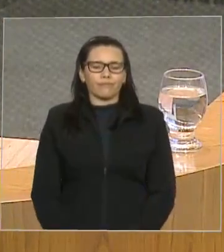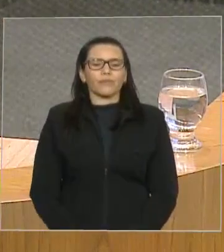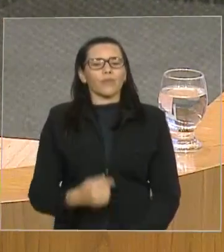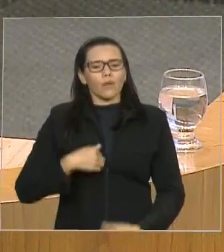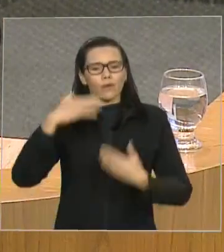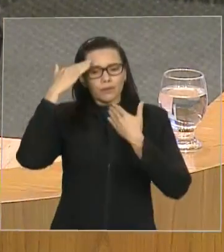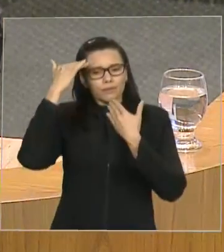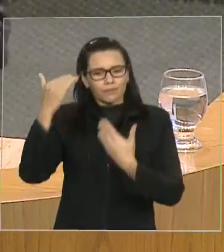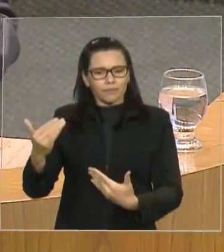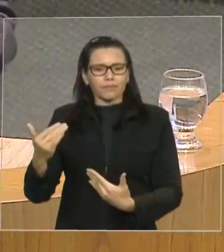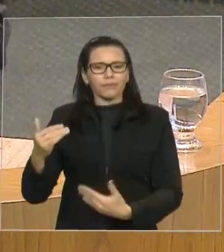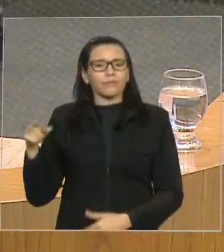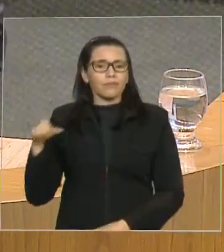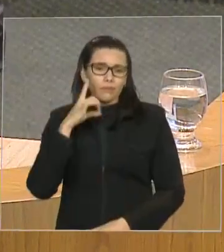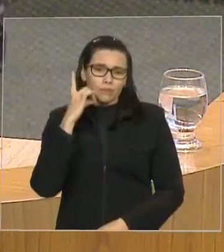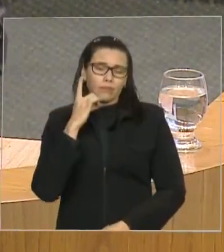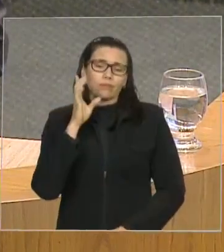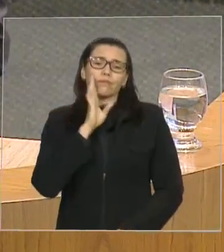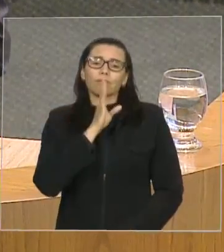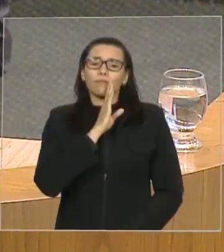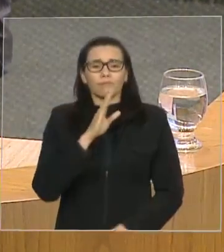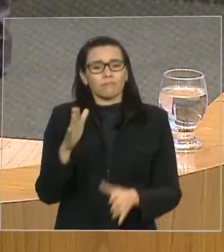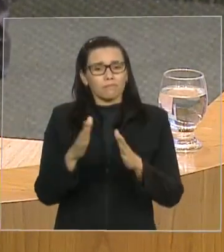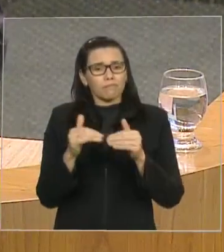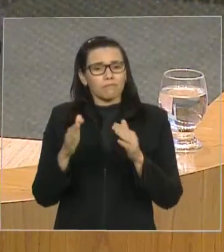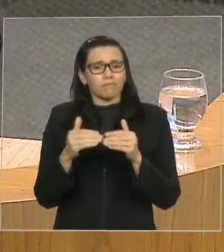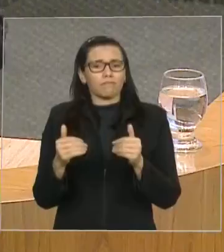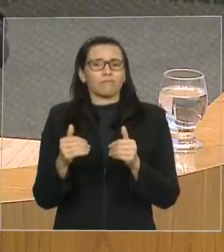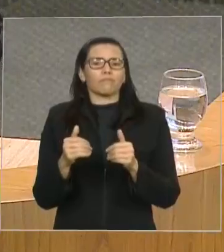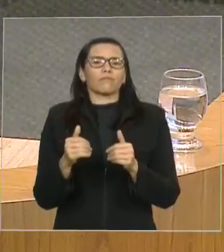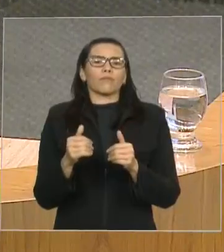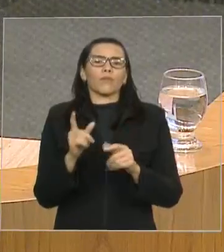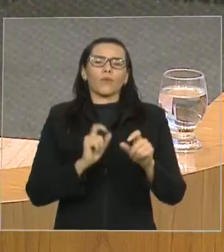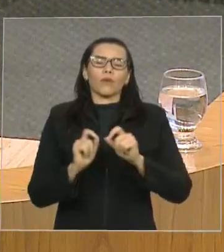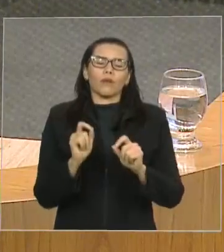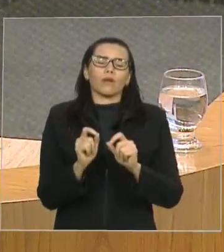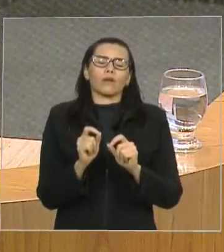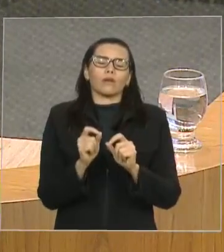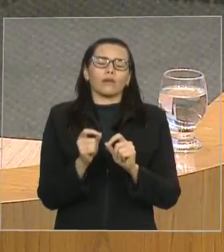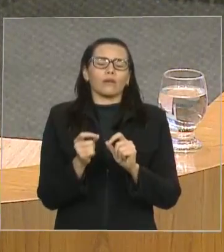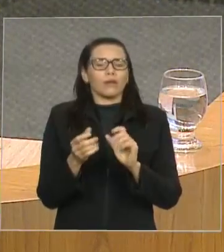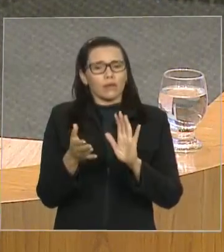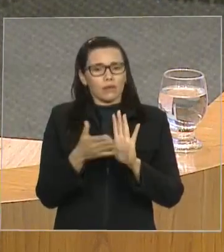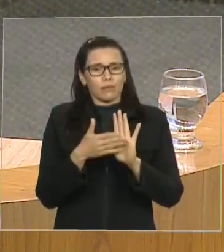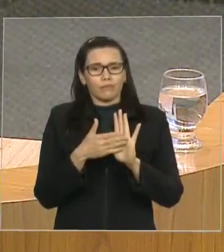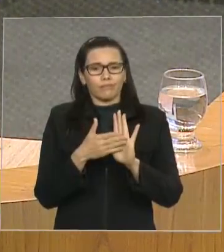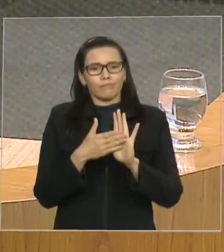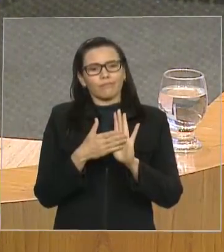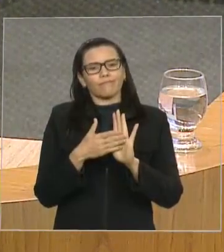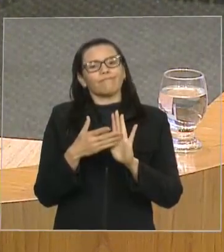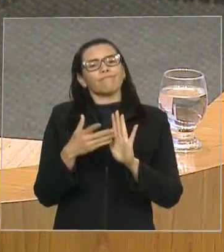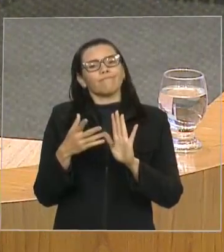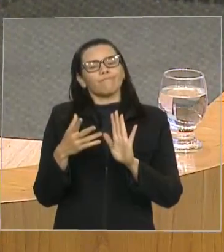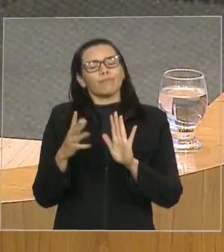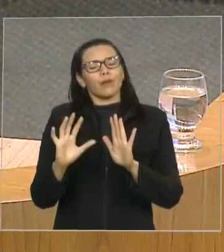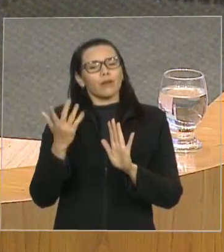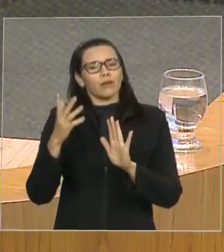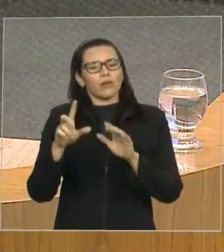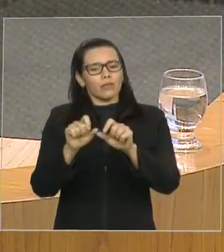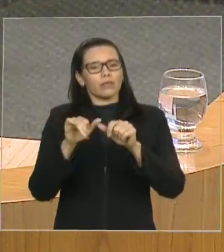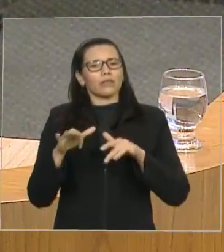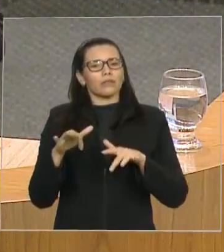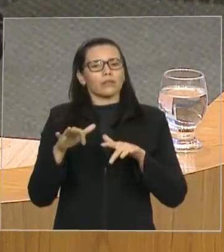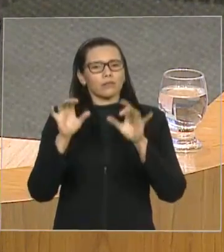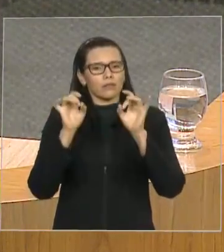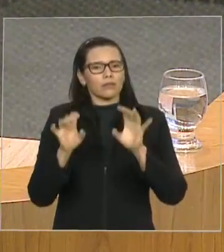ao deputado Bira, que promoveu este momento, onde nós podemos assim falar um pouco mais sobre a paz